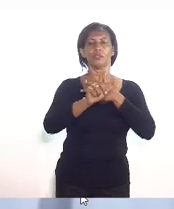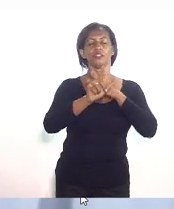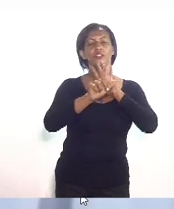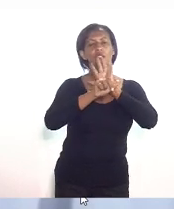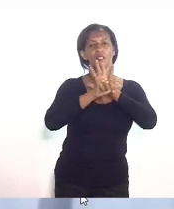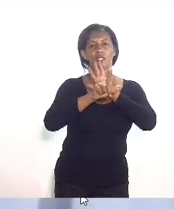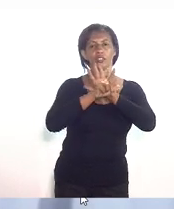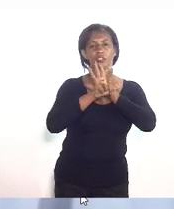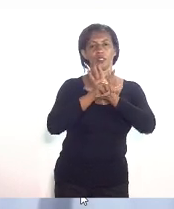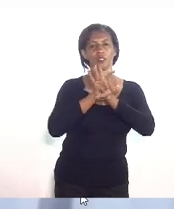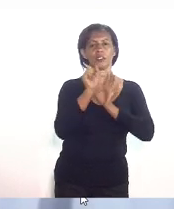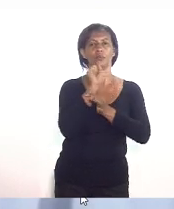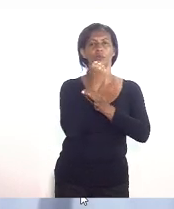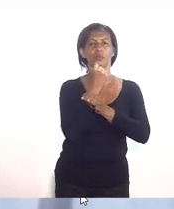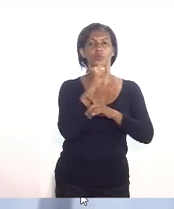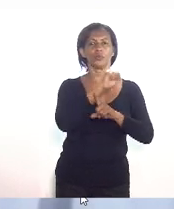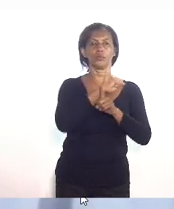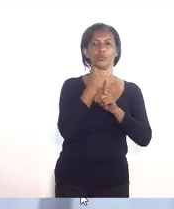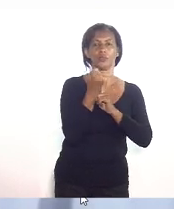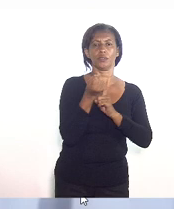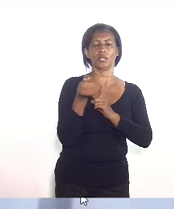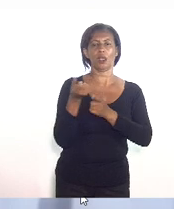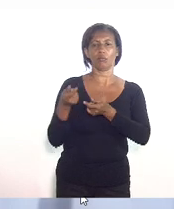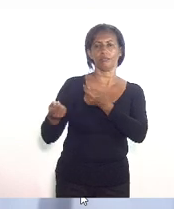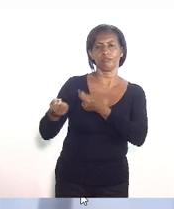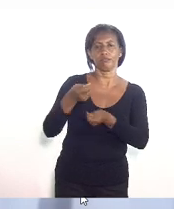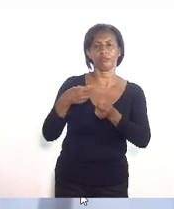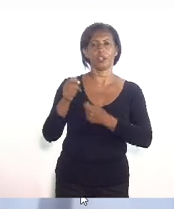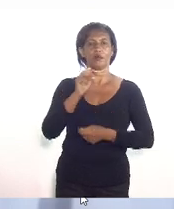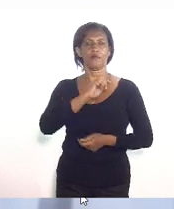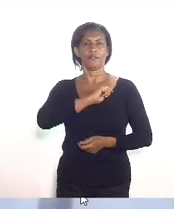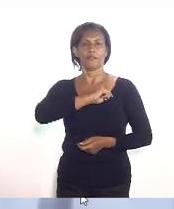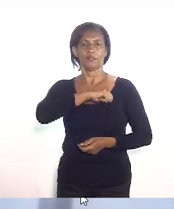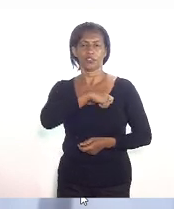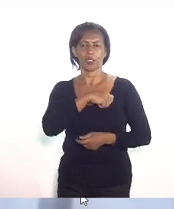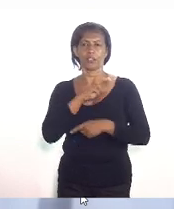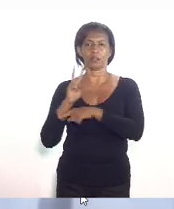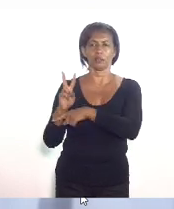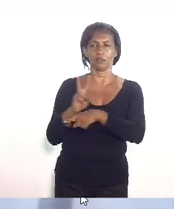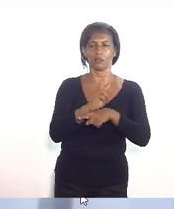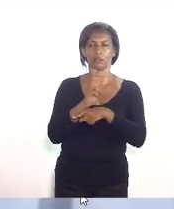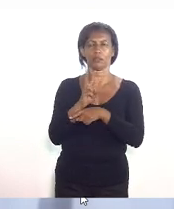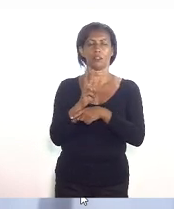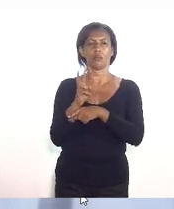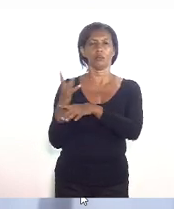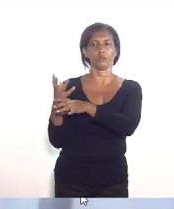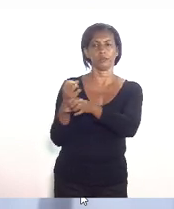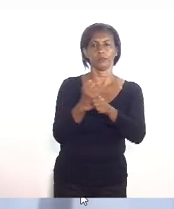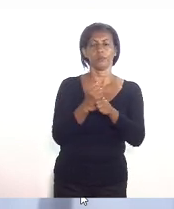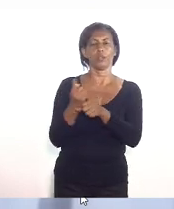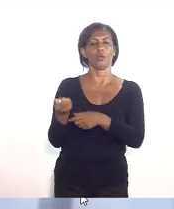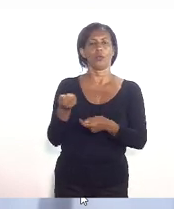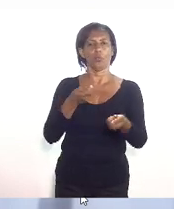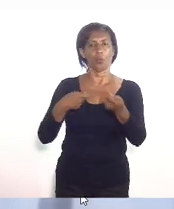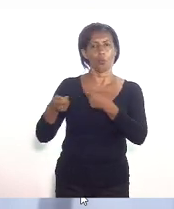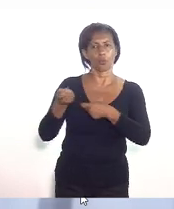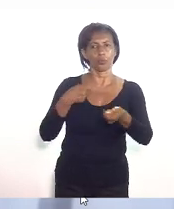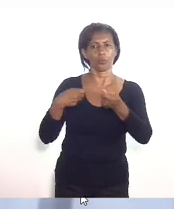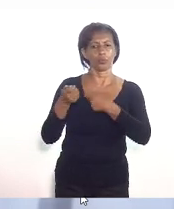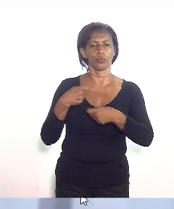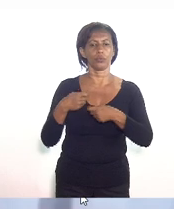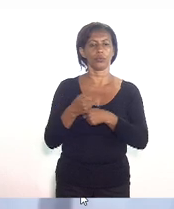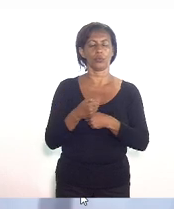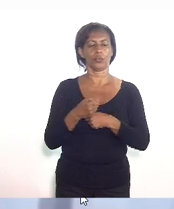seguridade social, de orçamento, finanças, fiscalização financeira e controle, às emendas de plenário.